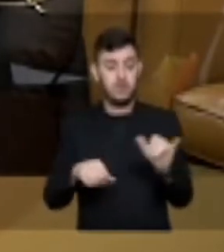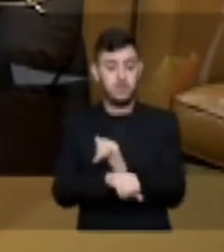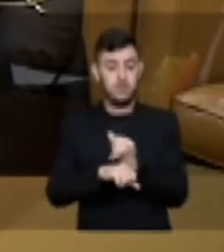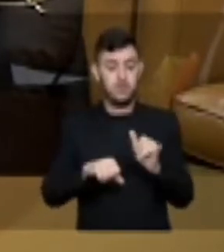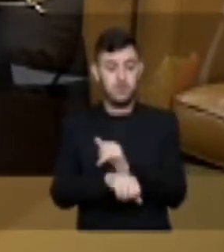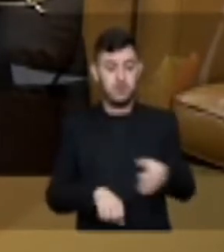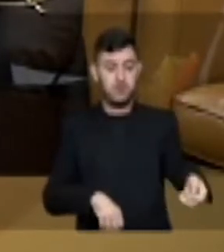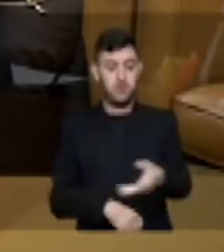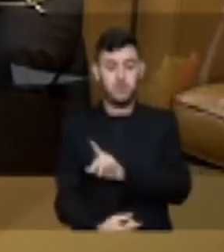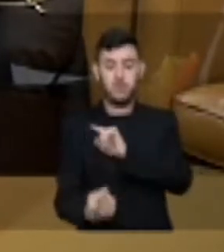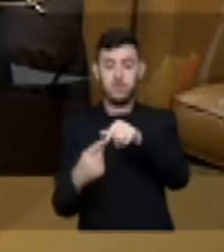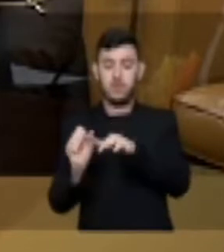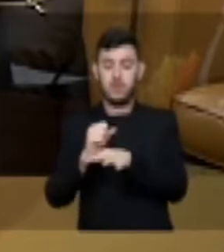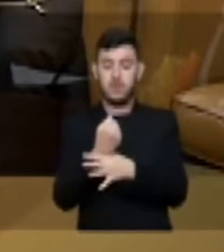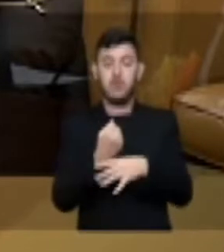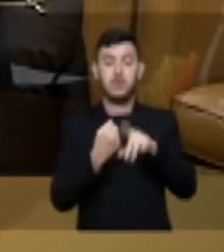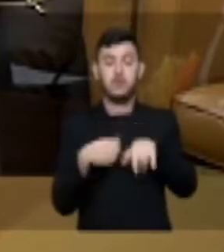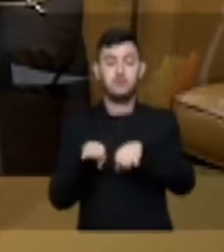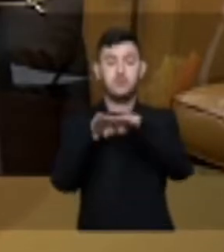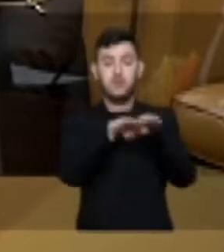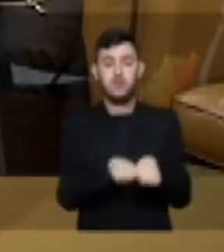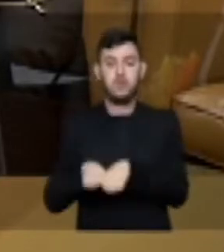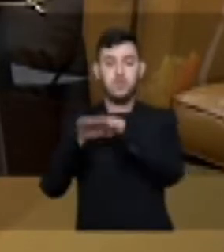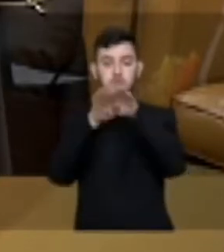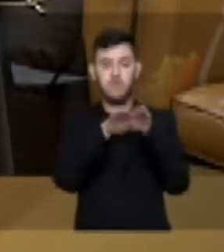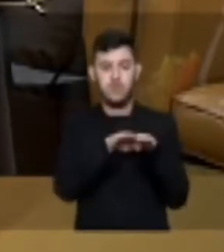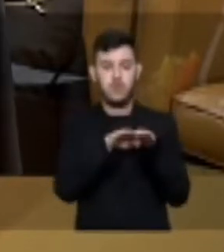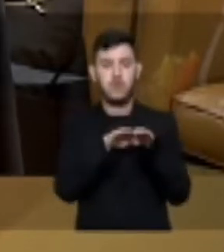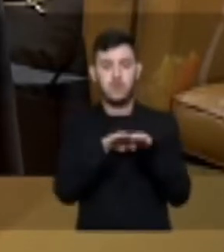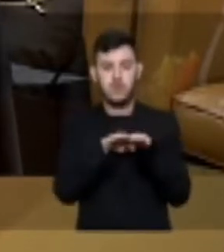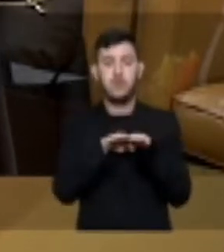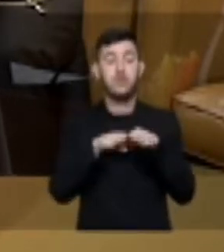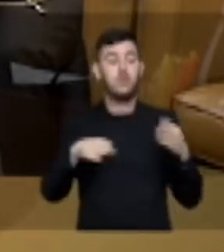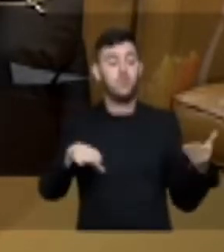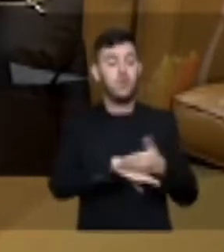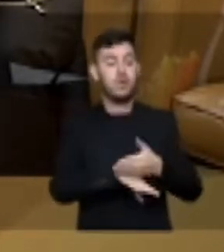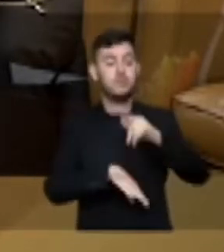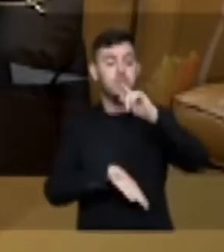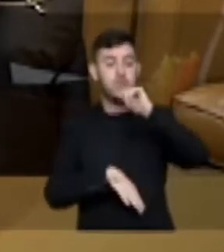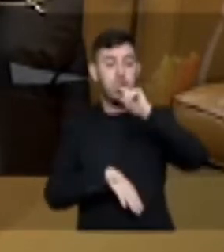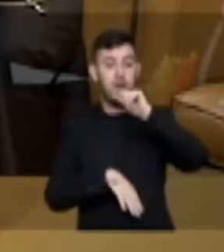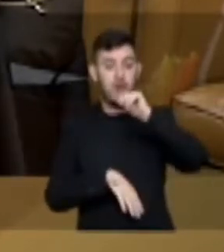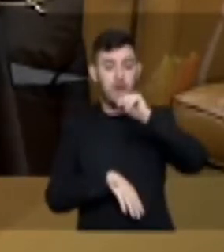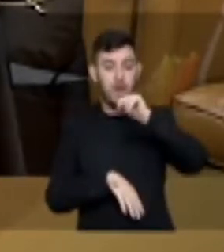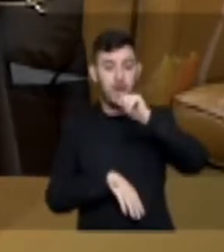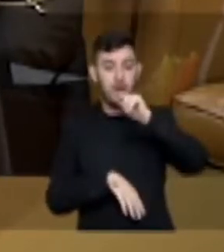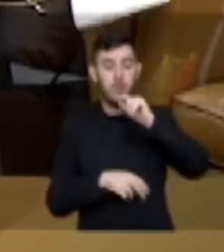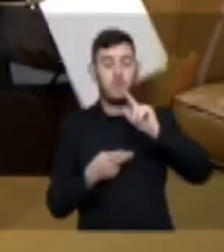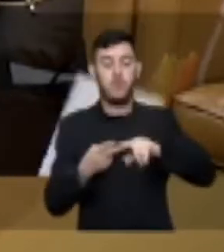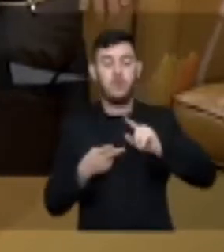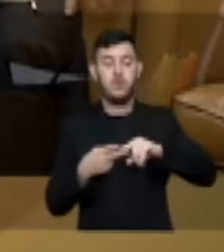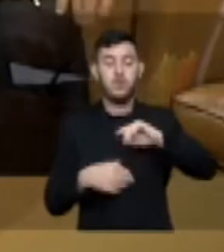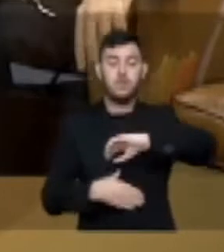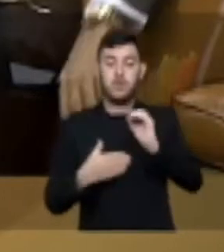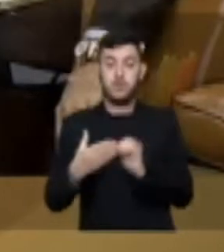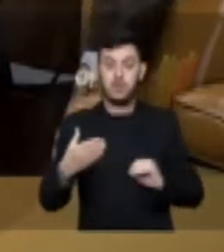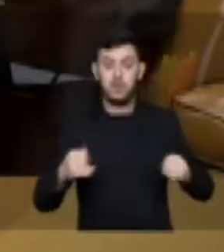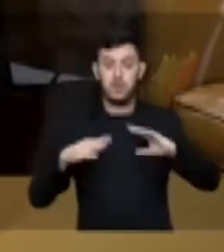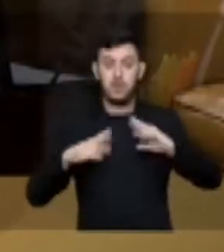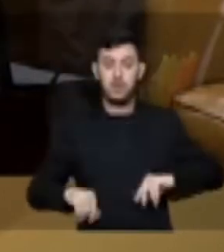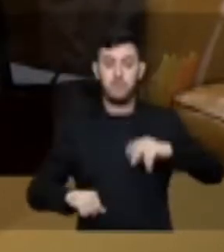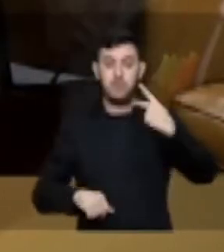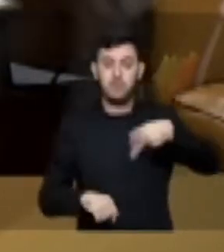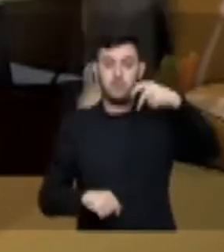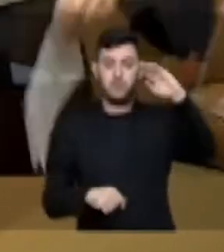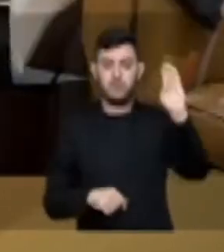estratégia para garantir a universalização do acesso à água e ao saneamento básico no Brasil. Uma nova